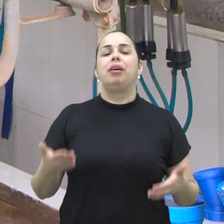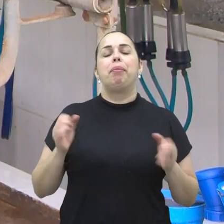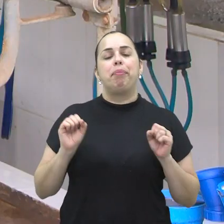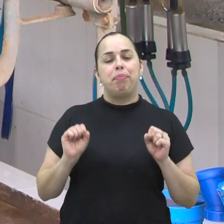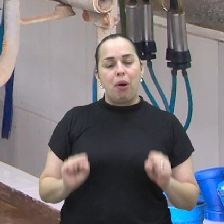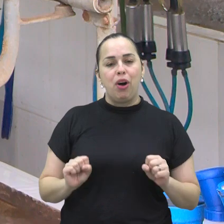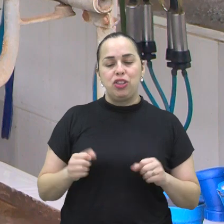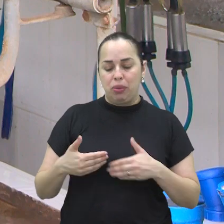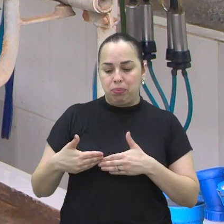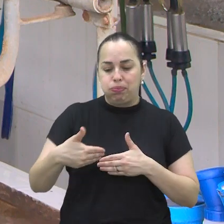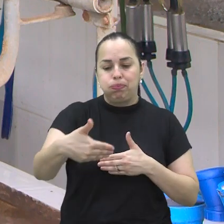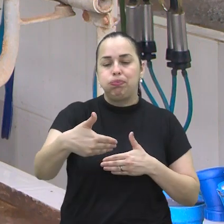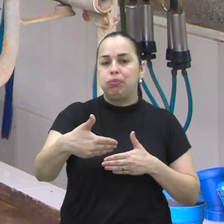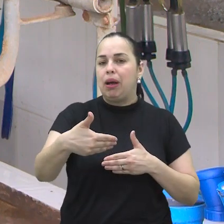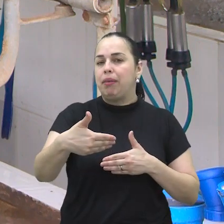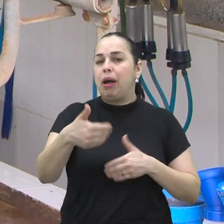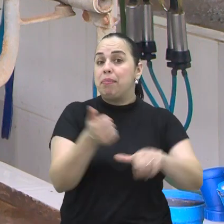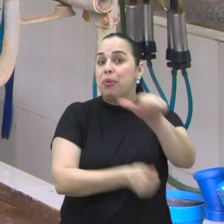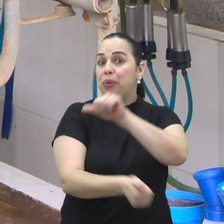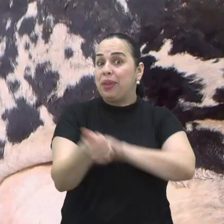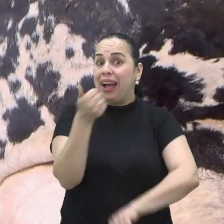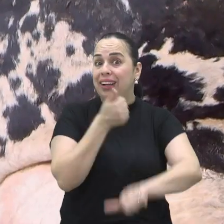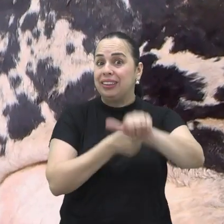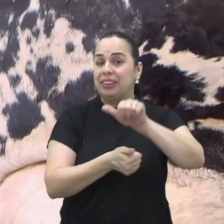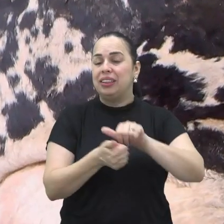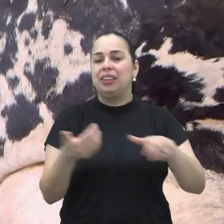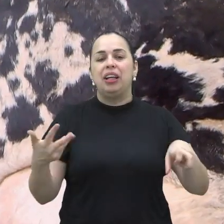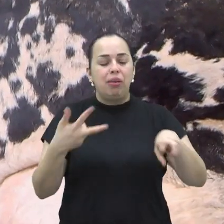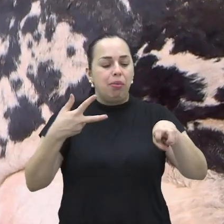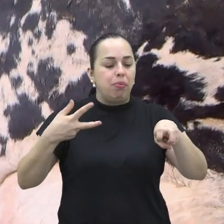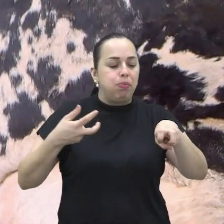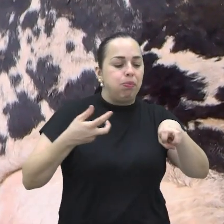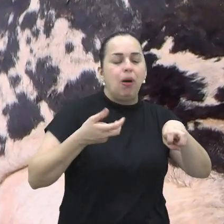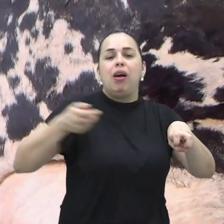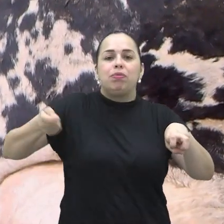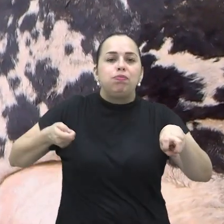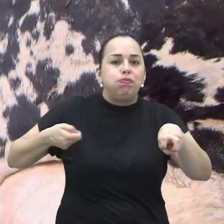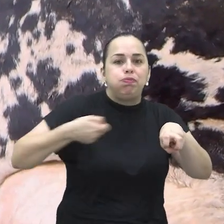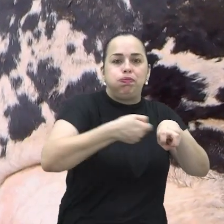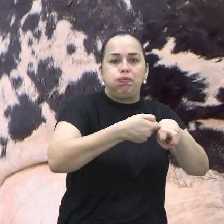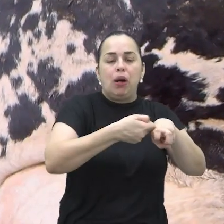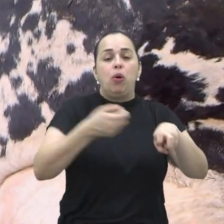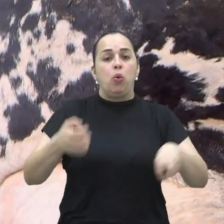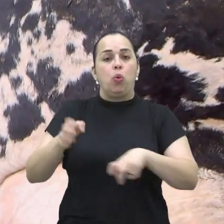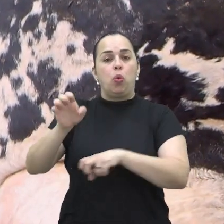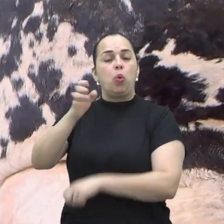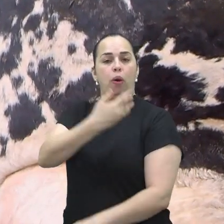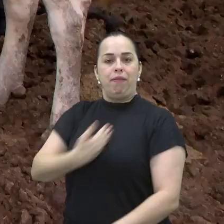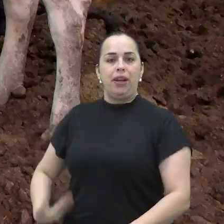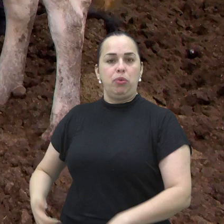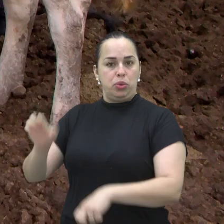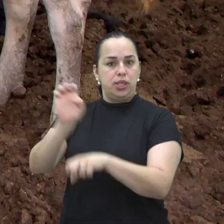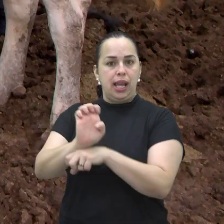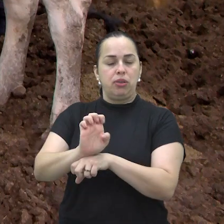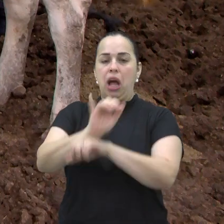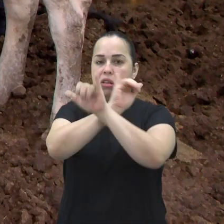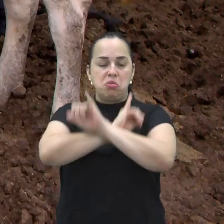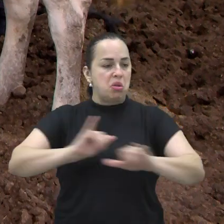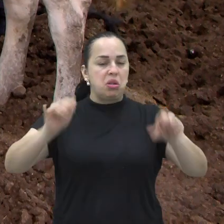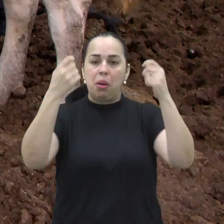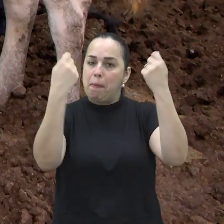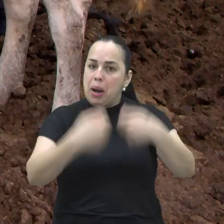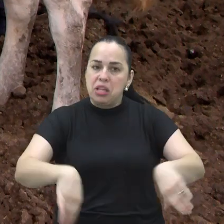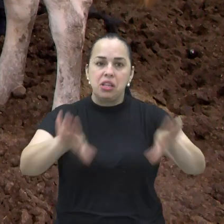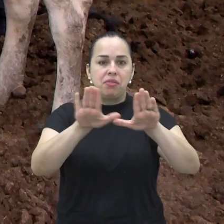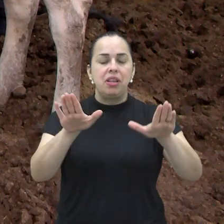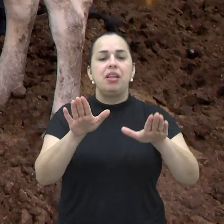do trabalho pode em breve ficar mais fácil. É que a marcação deixou de ser uma exigência do governo estadual. A vacina ainda deve